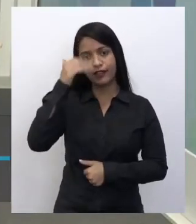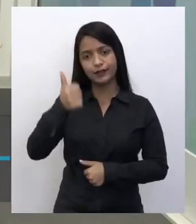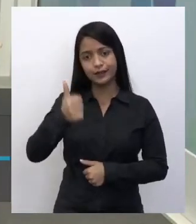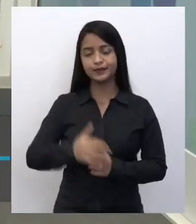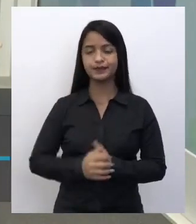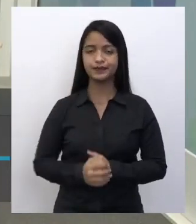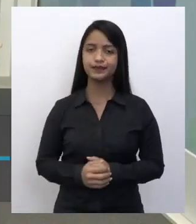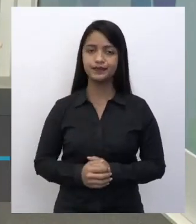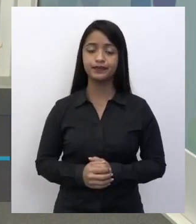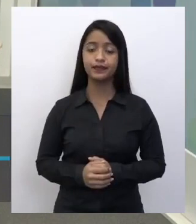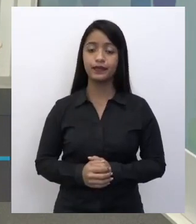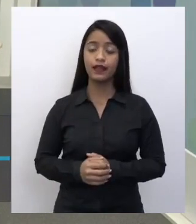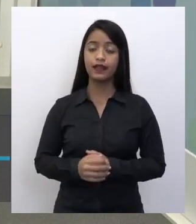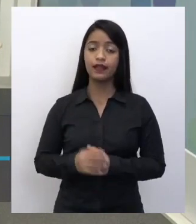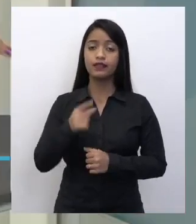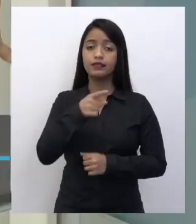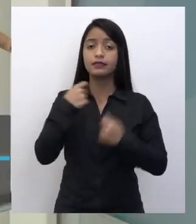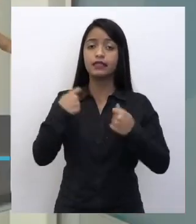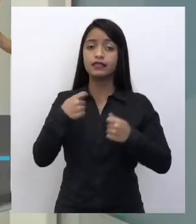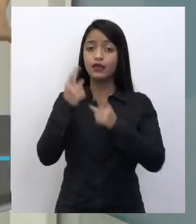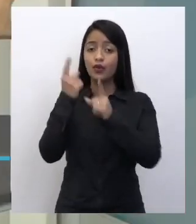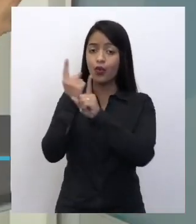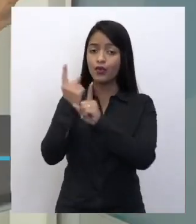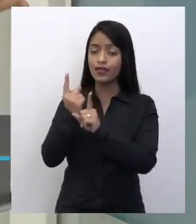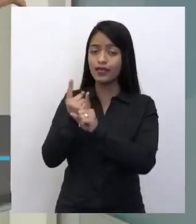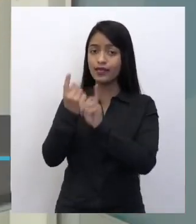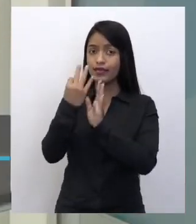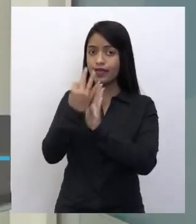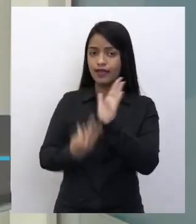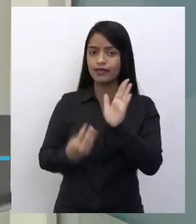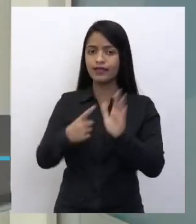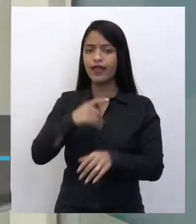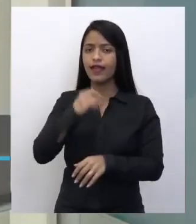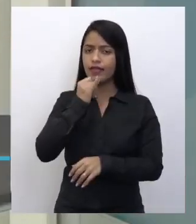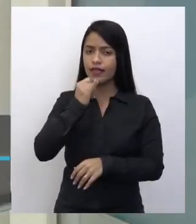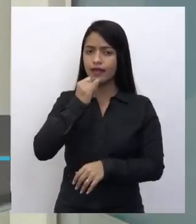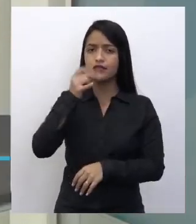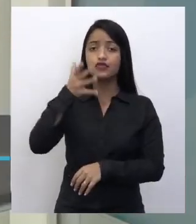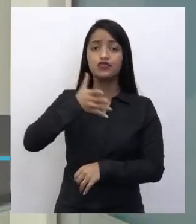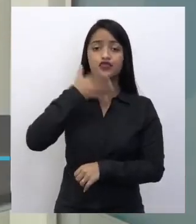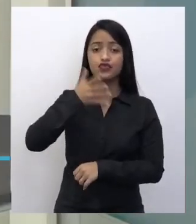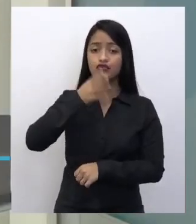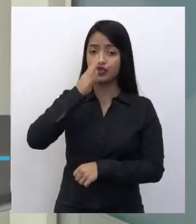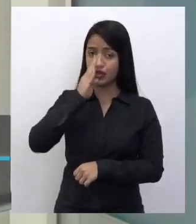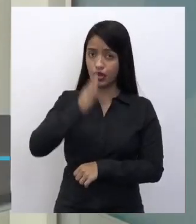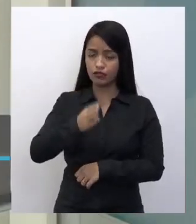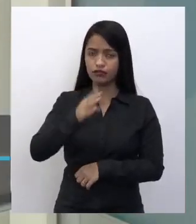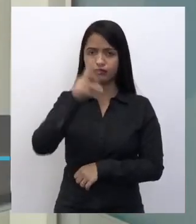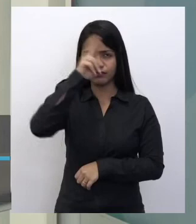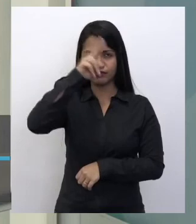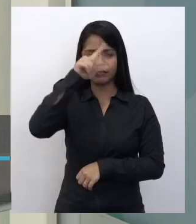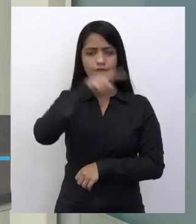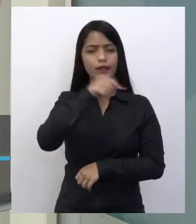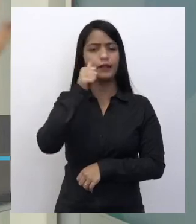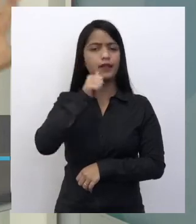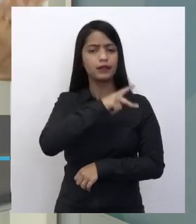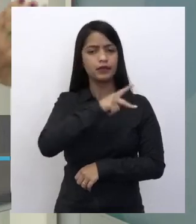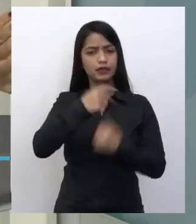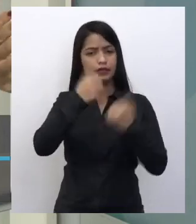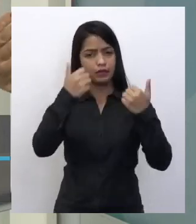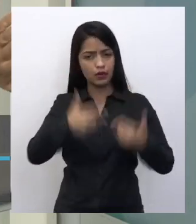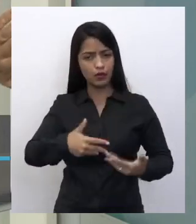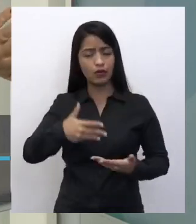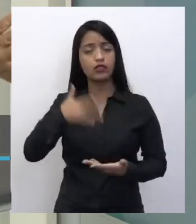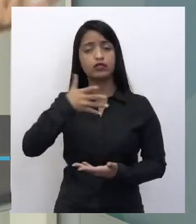Gente, retira do texto exemplos de discurso direto. Se vocês entenderam mais ou menos a explicação da professora, o discurso direto eram